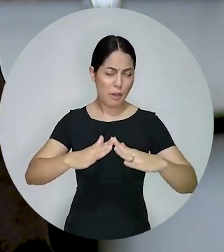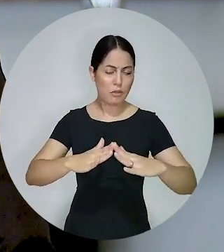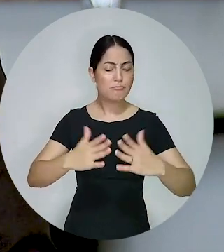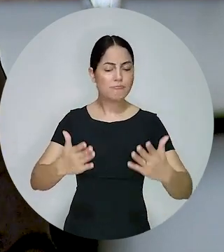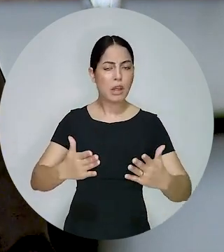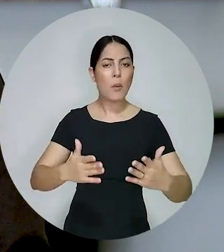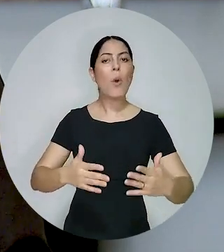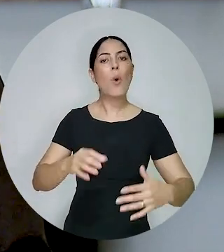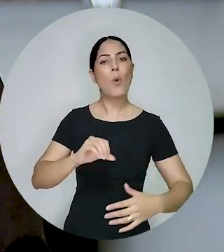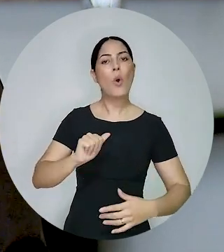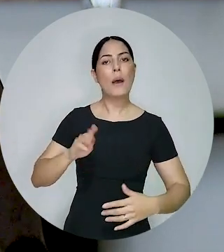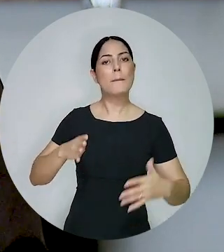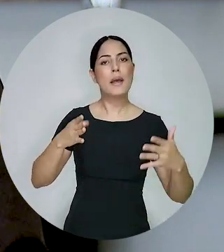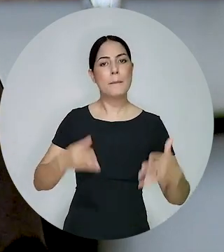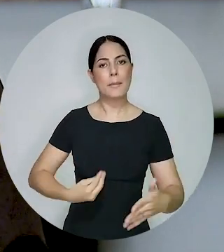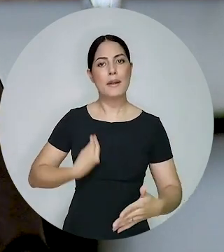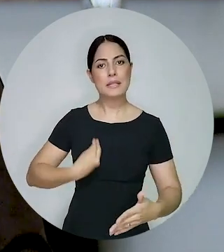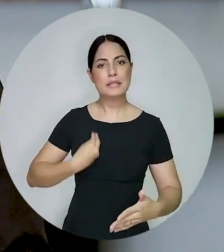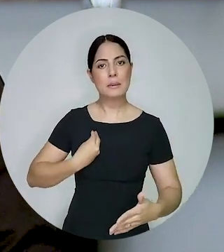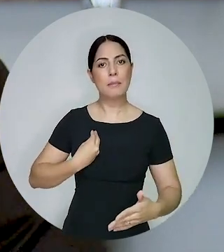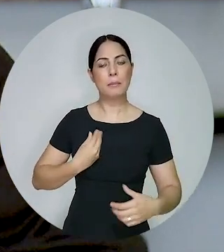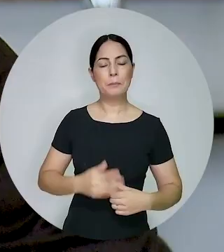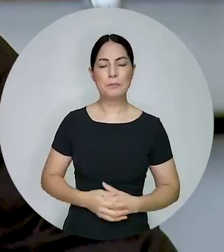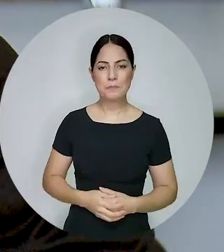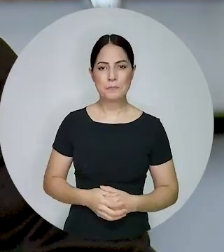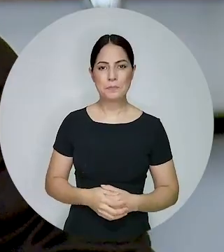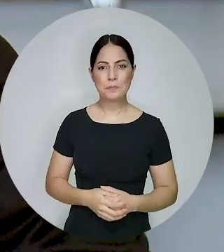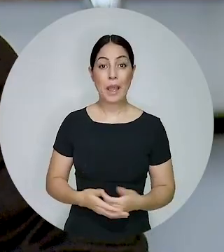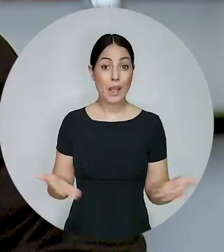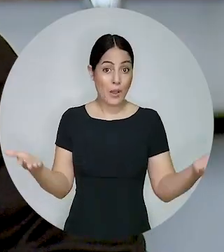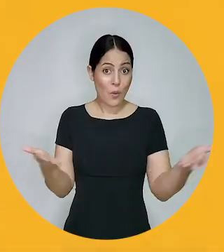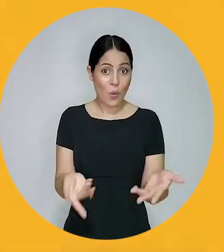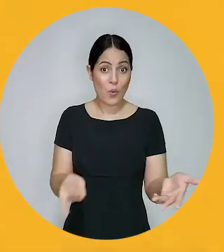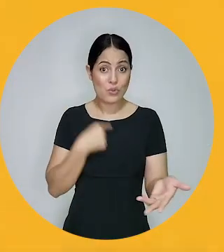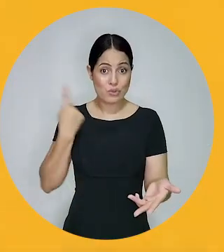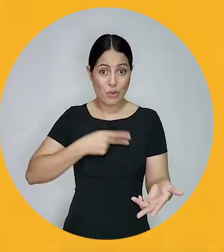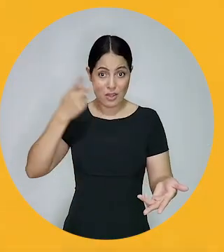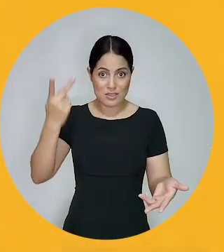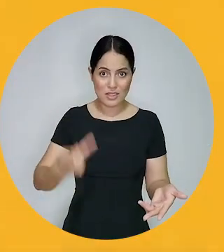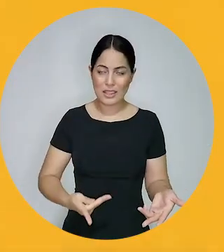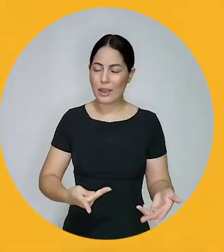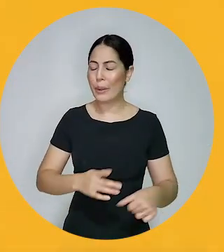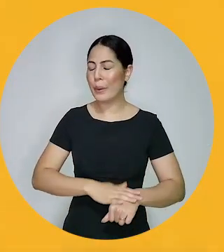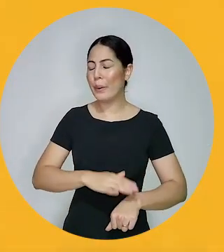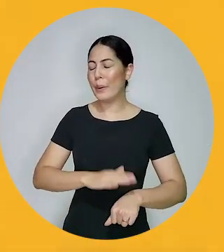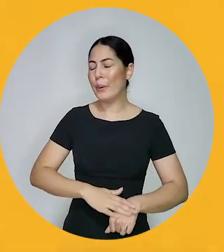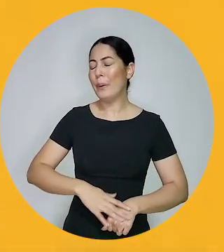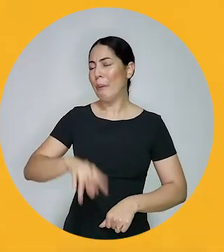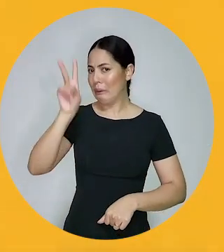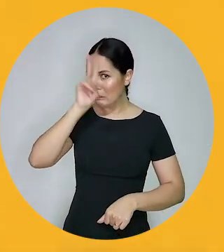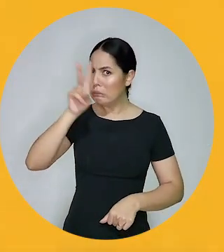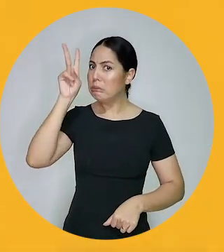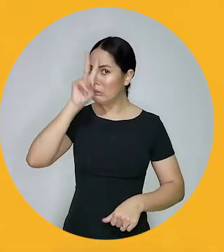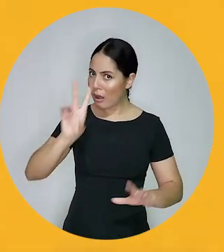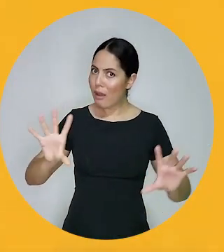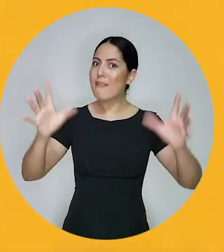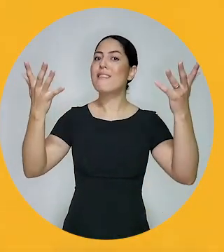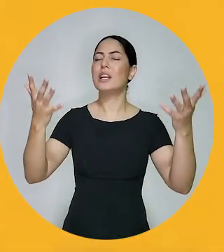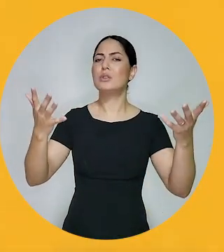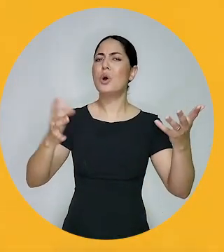Brasil. O Conselho Federal da OAB participou da solenidade. É uma honra para mim participar desse momento que é